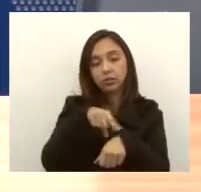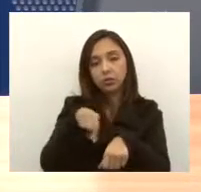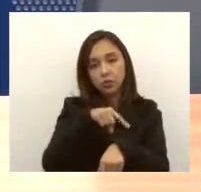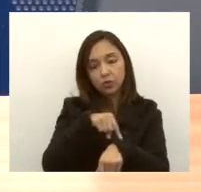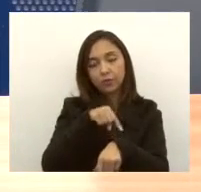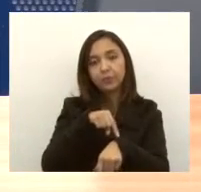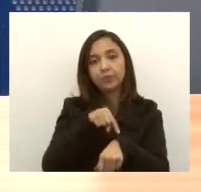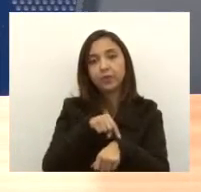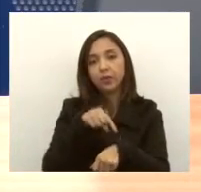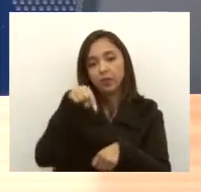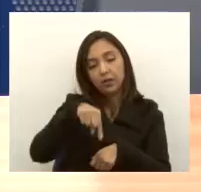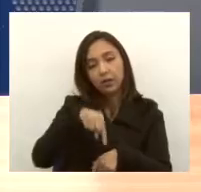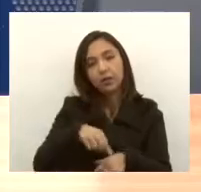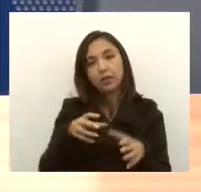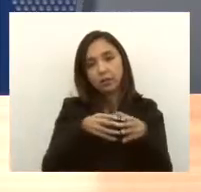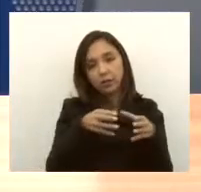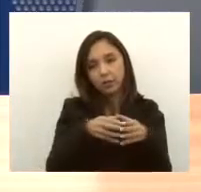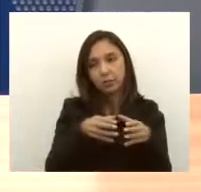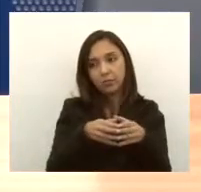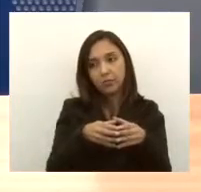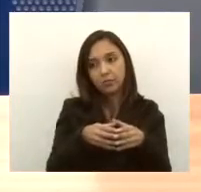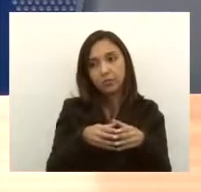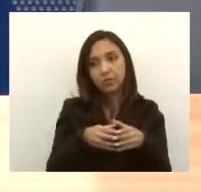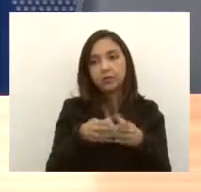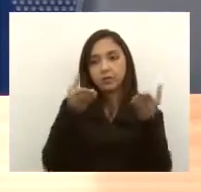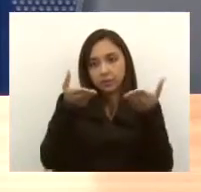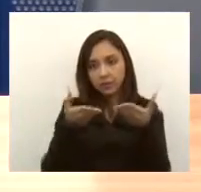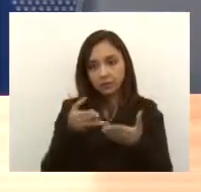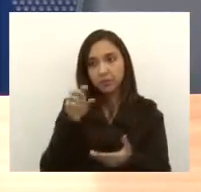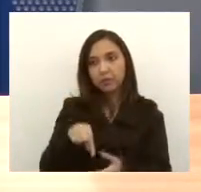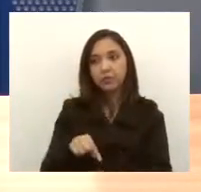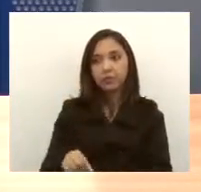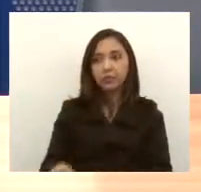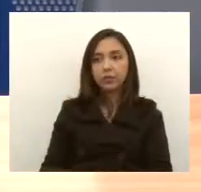comissão da DUD. Está ok, pessoal? E vocês são bem-vindos para participar.